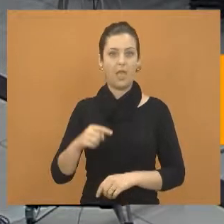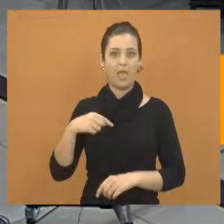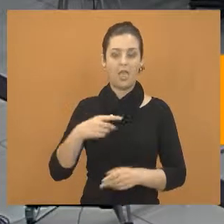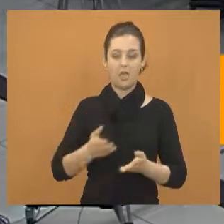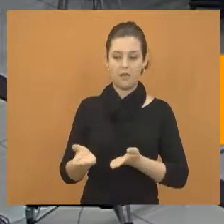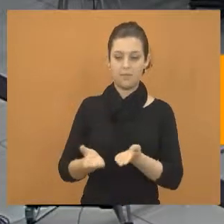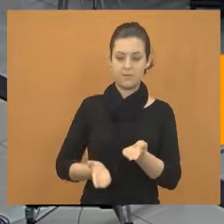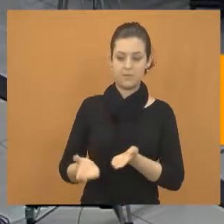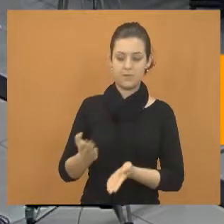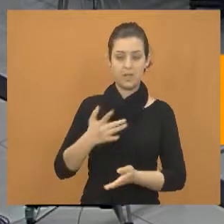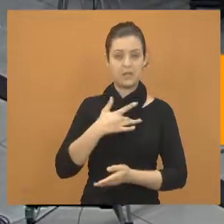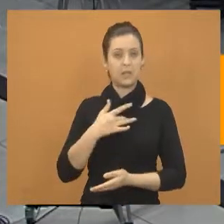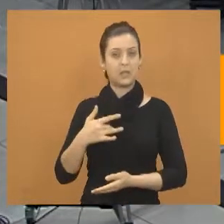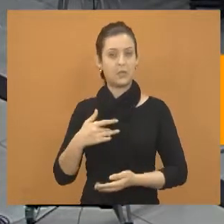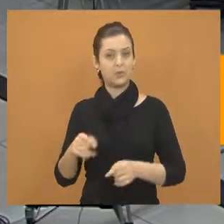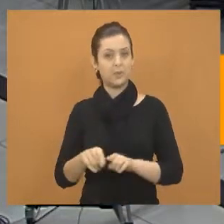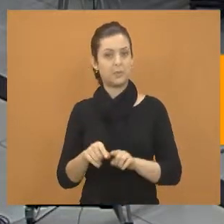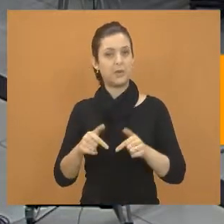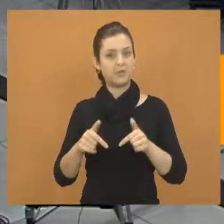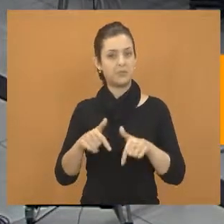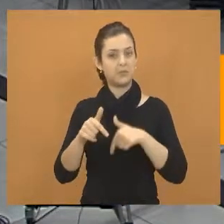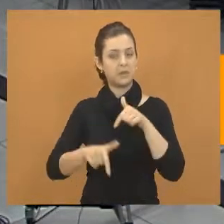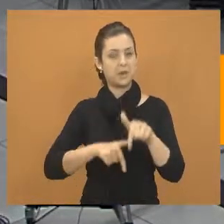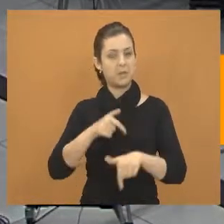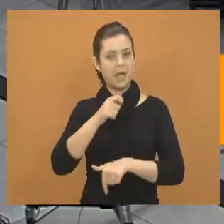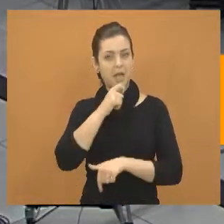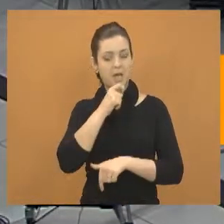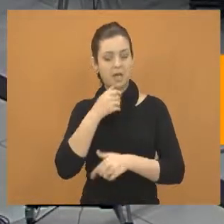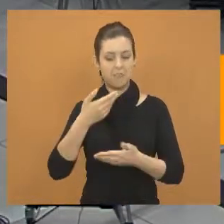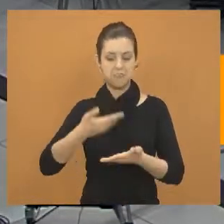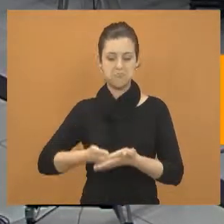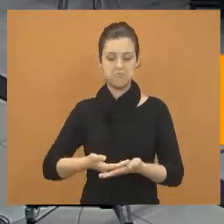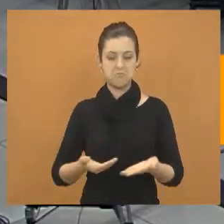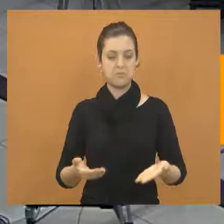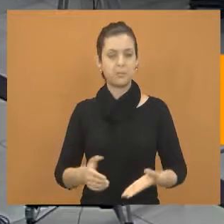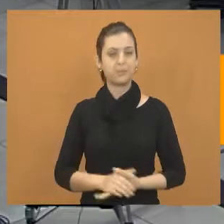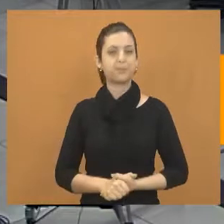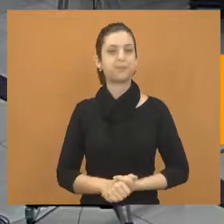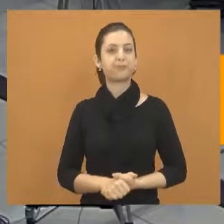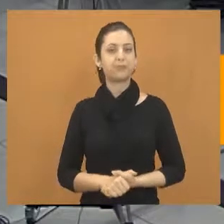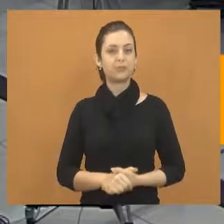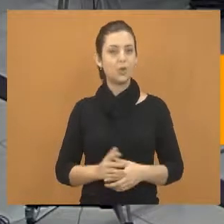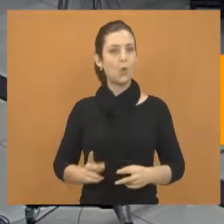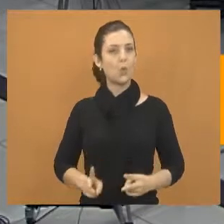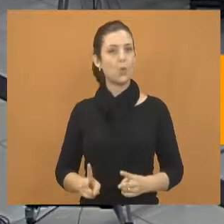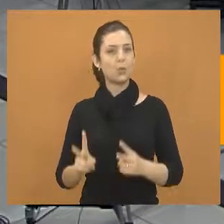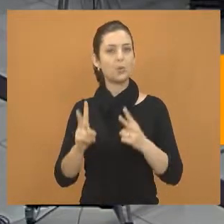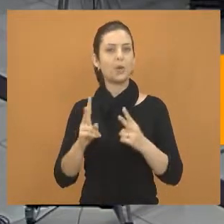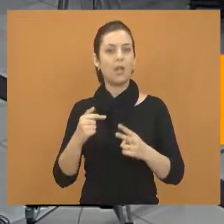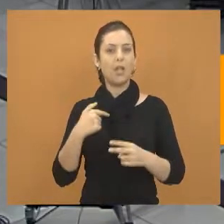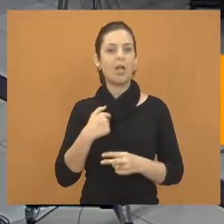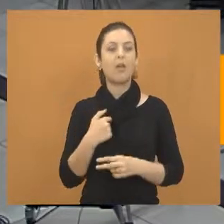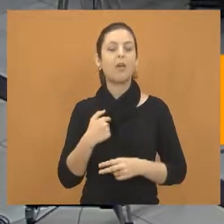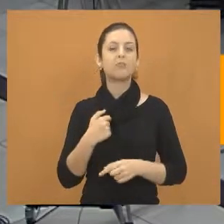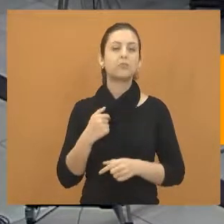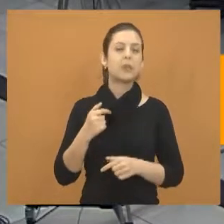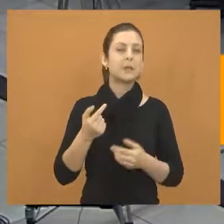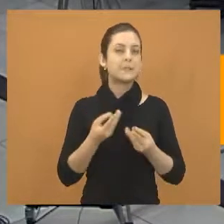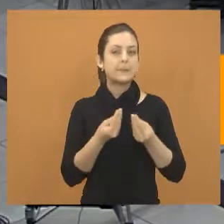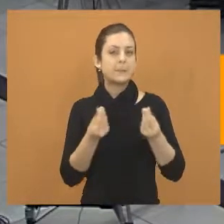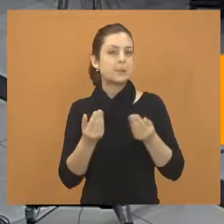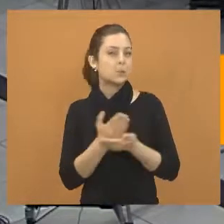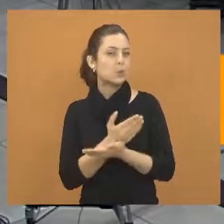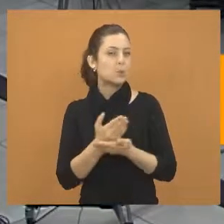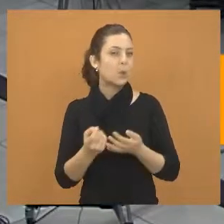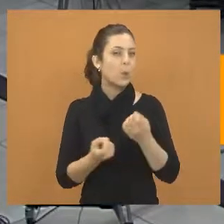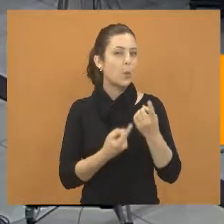servidora da saúde, atuante ainda, e vou continuar sempre, eu sei algumas nuances que talvez os